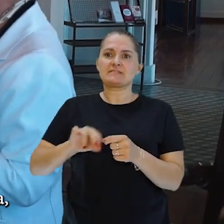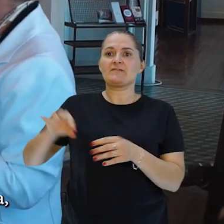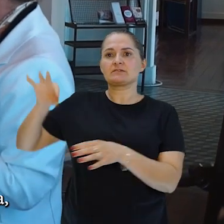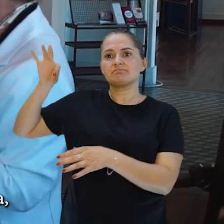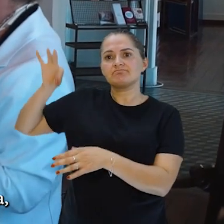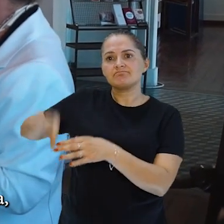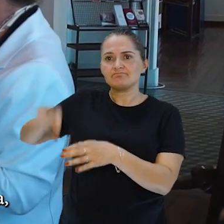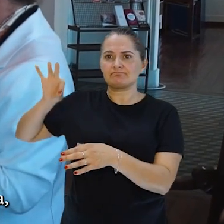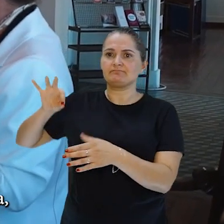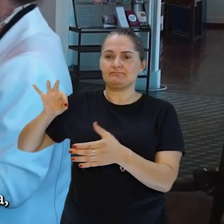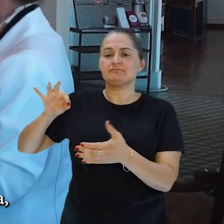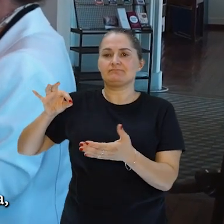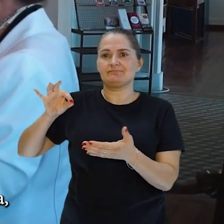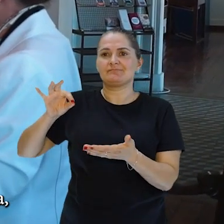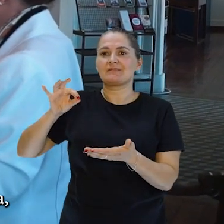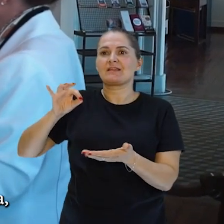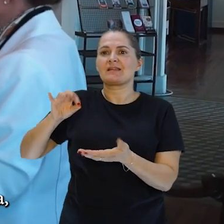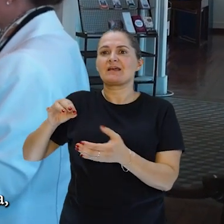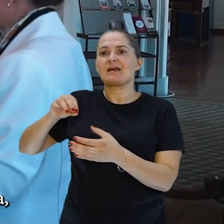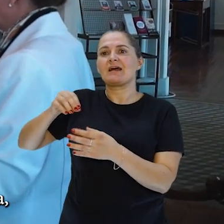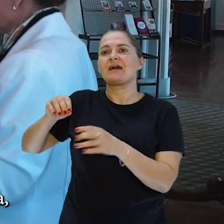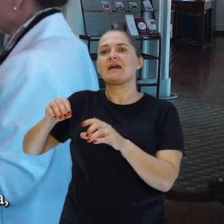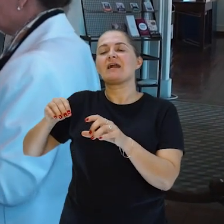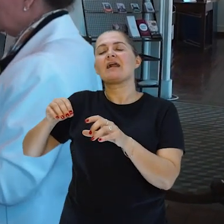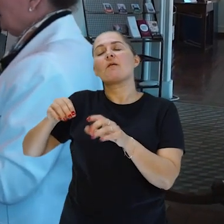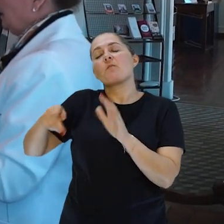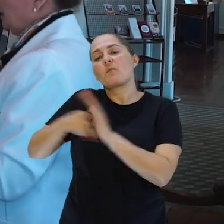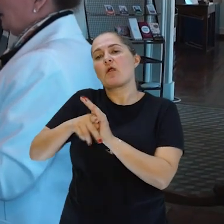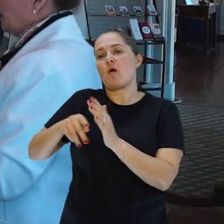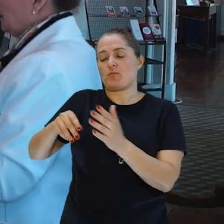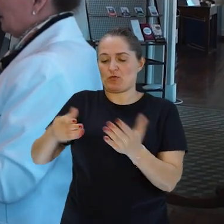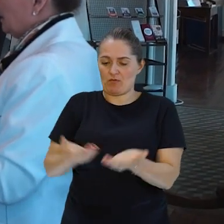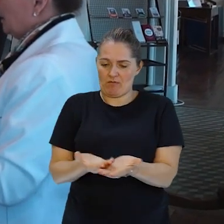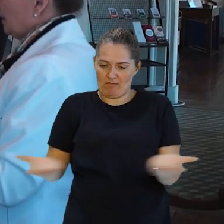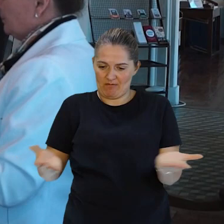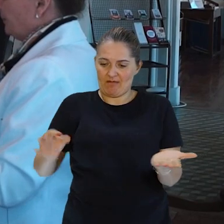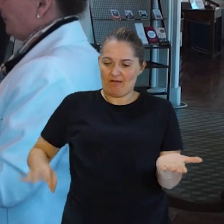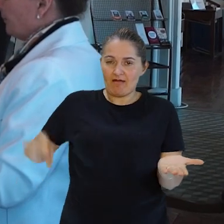tua estampa a gente vai fazer ela com uma solução aquosa.